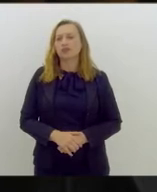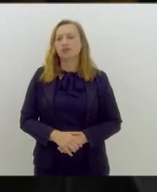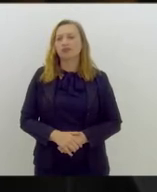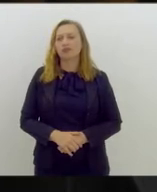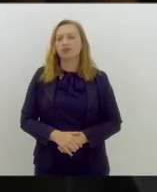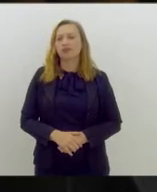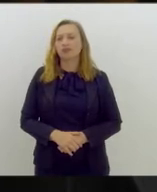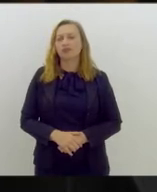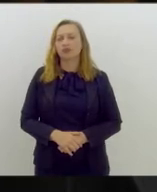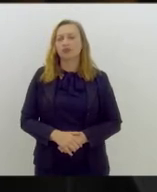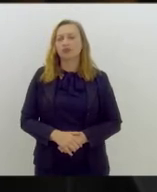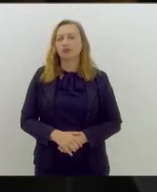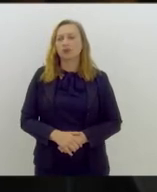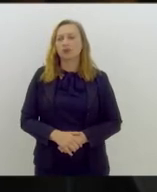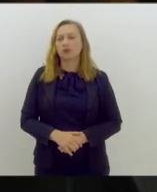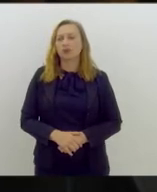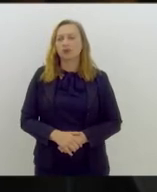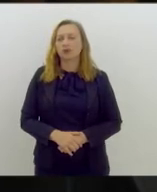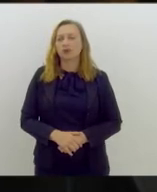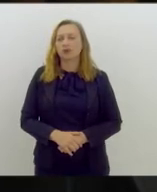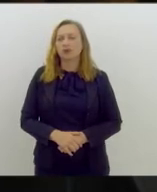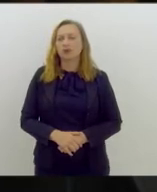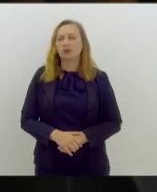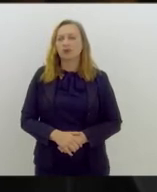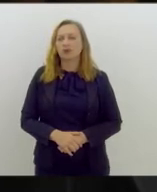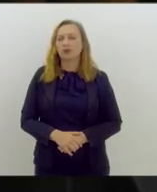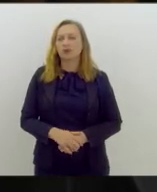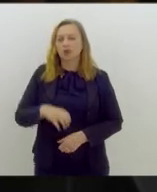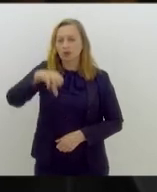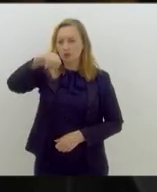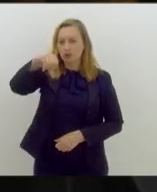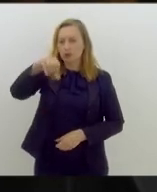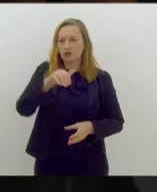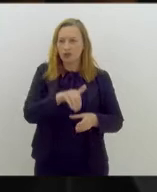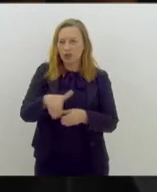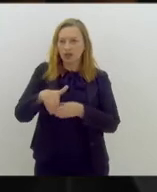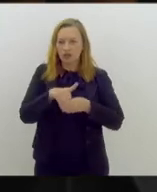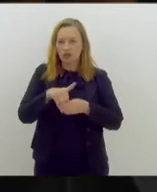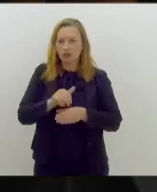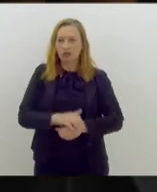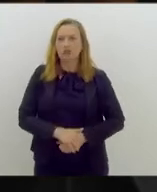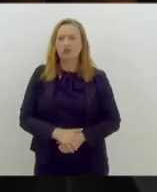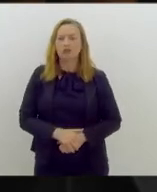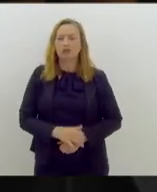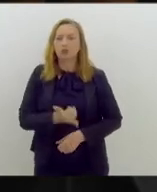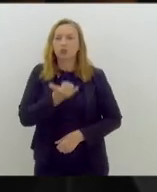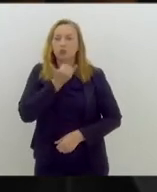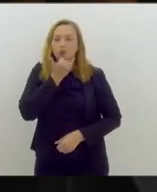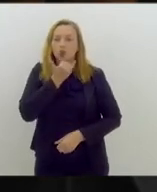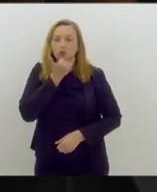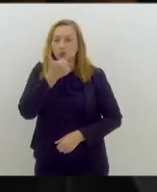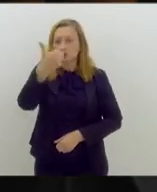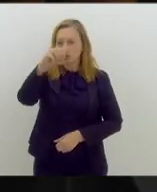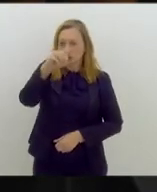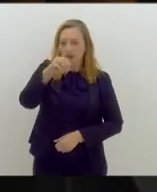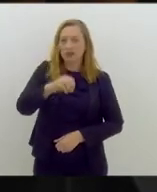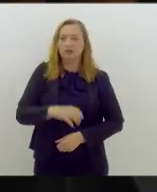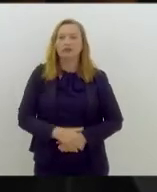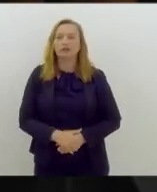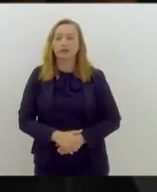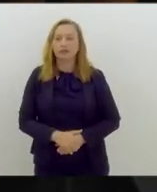são nove nove eleições desculpe são 10 eleições